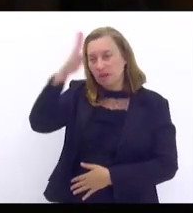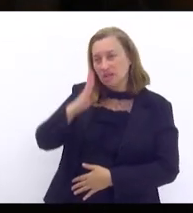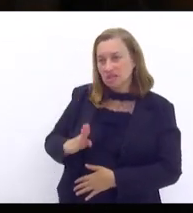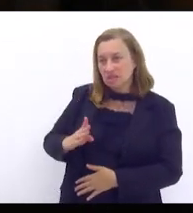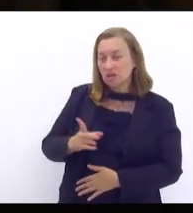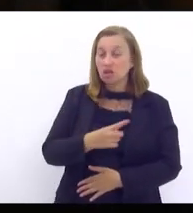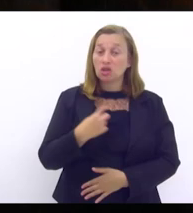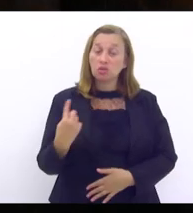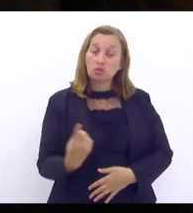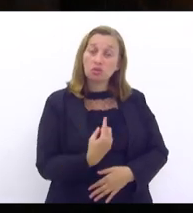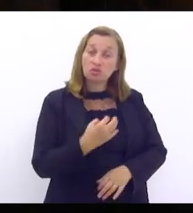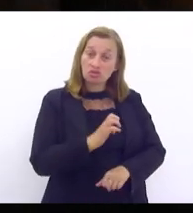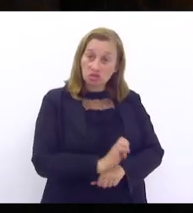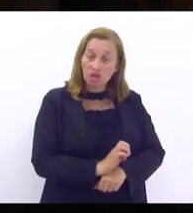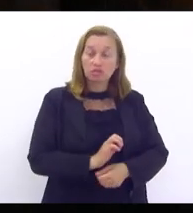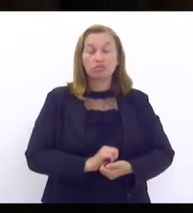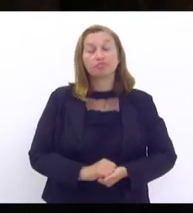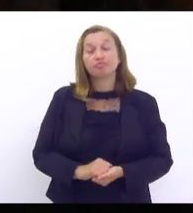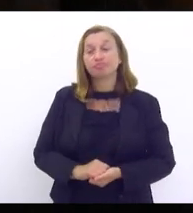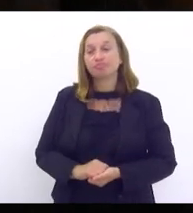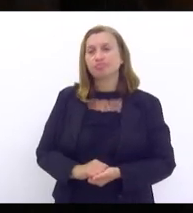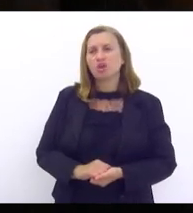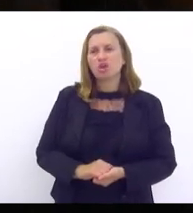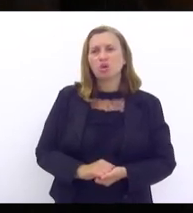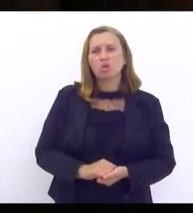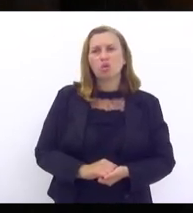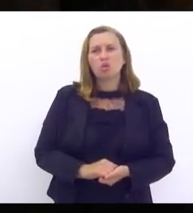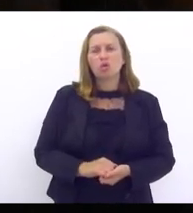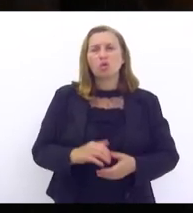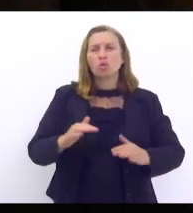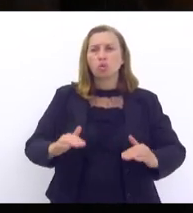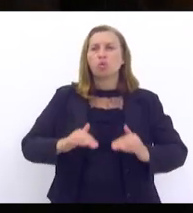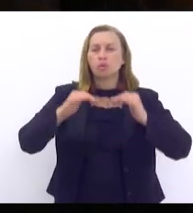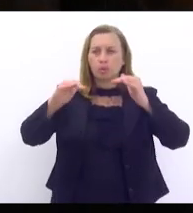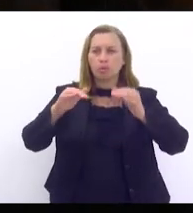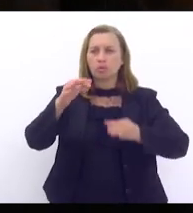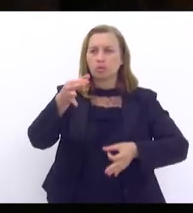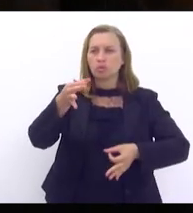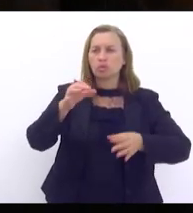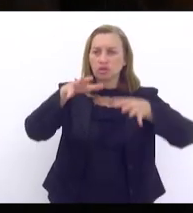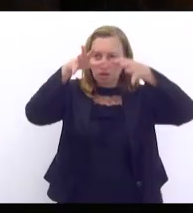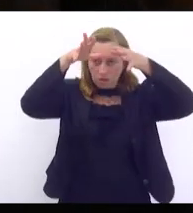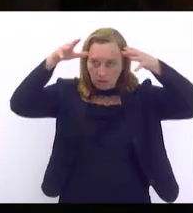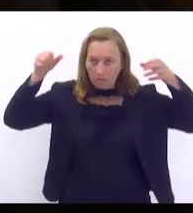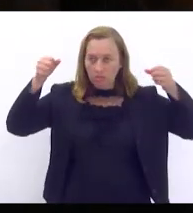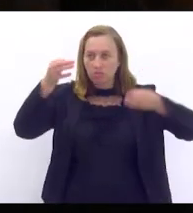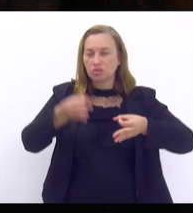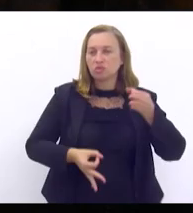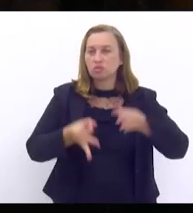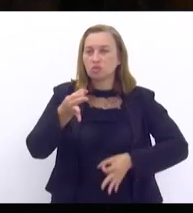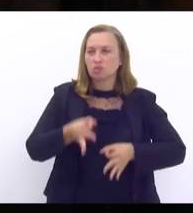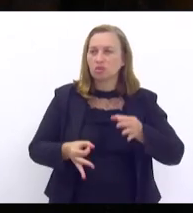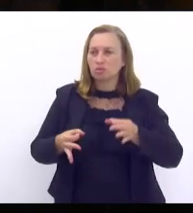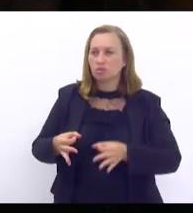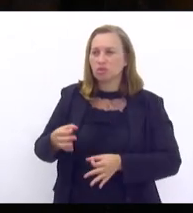nosso Estado. O Superior Tribunal Eleitoral foi